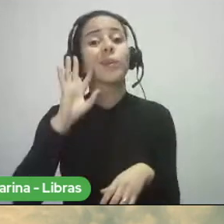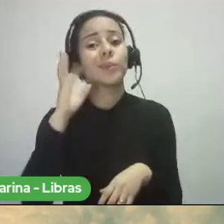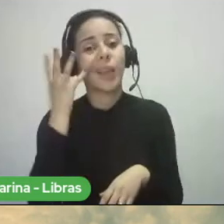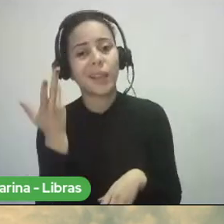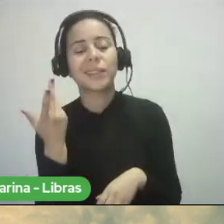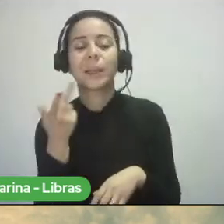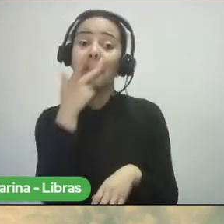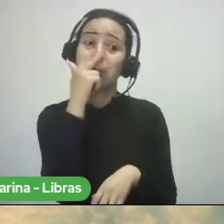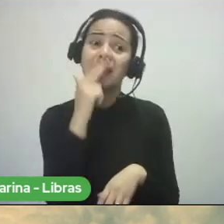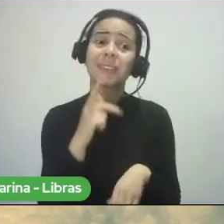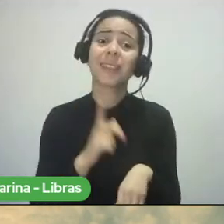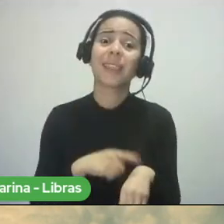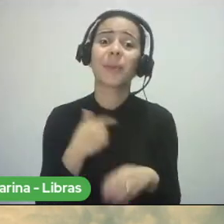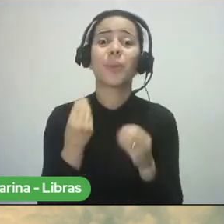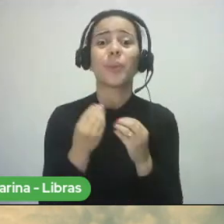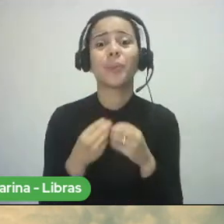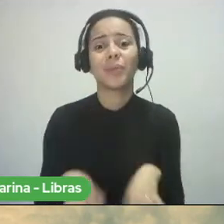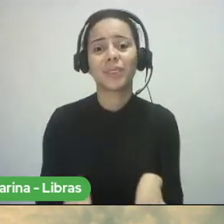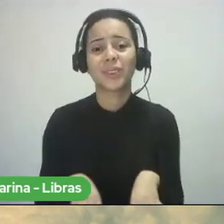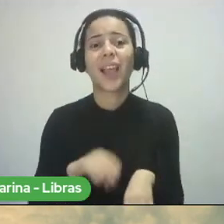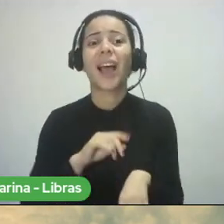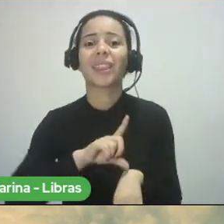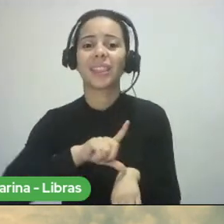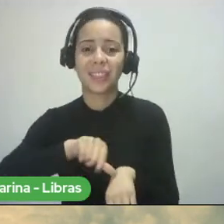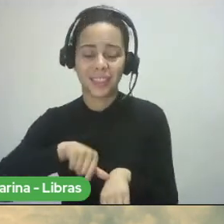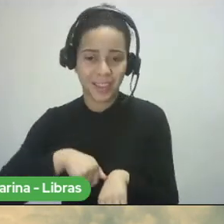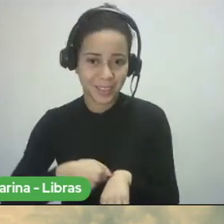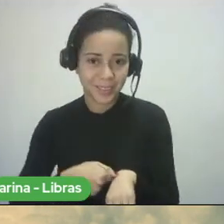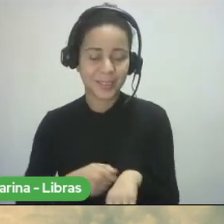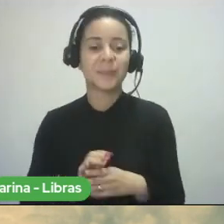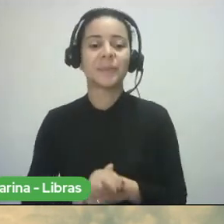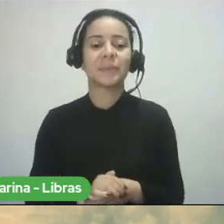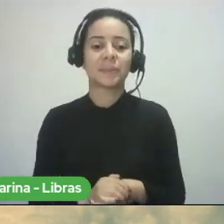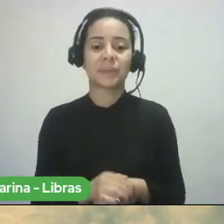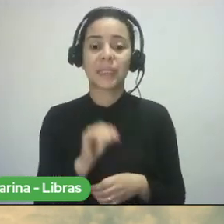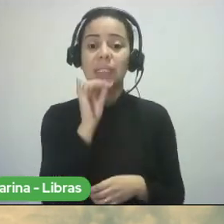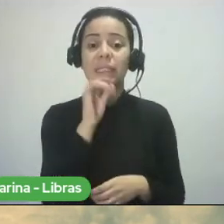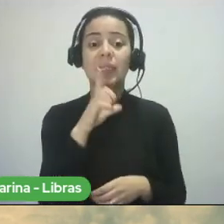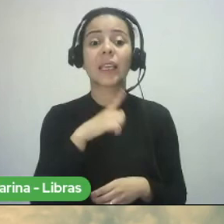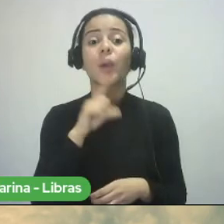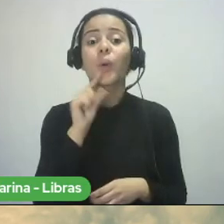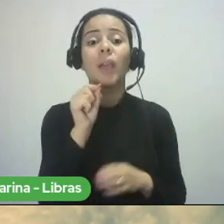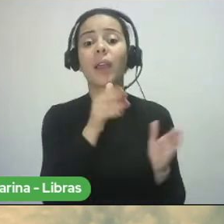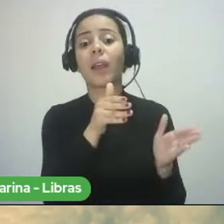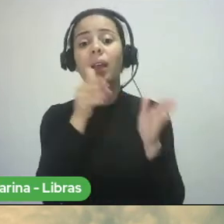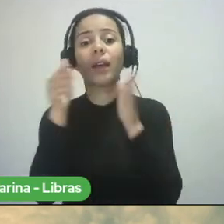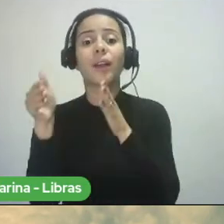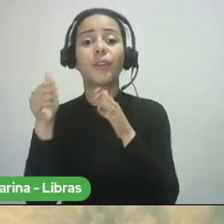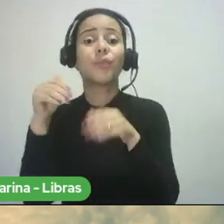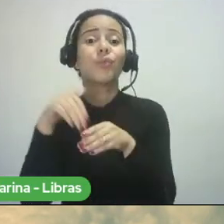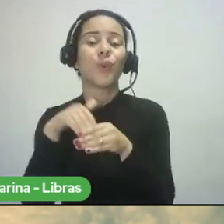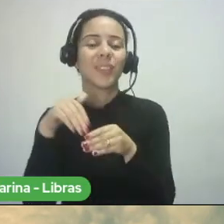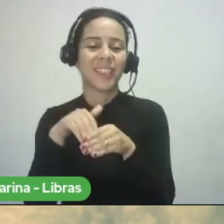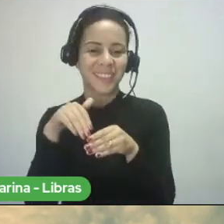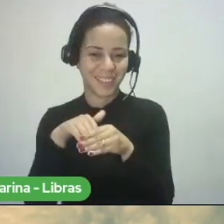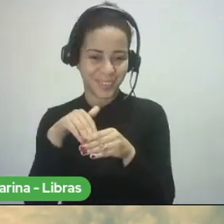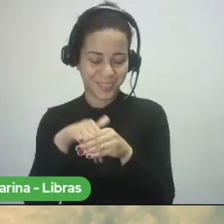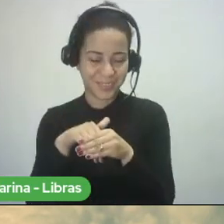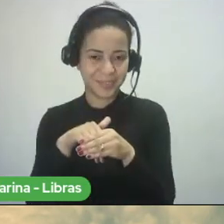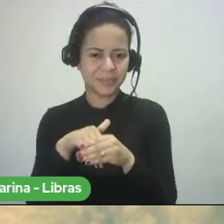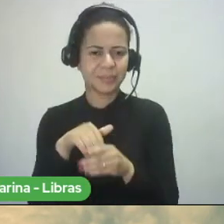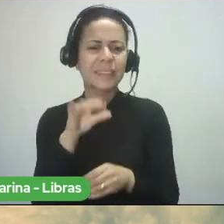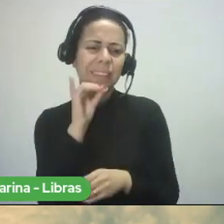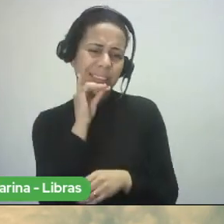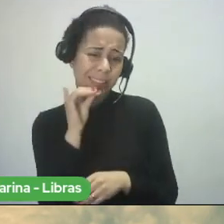né? Uma das coisas é o próximo tópico ali, que é votação, né? Quando a gente fala